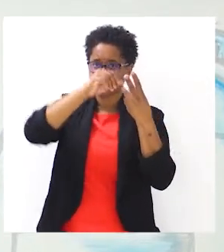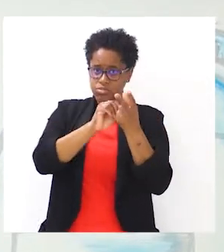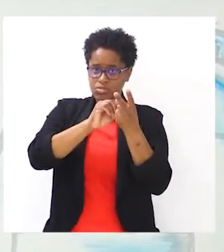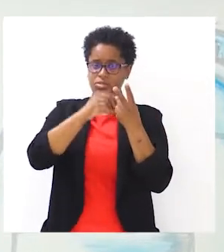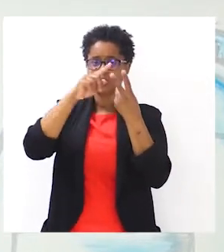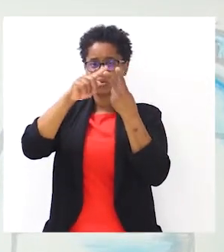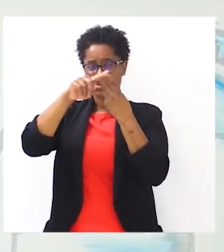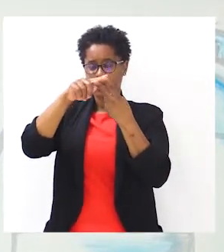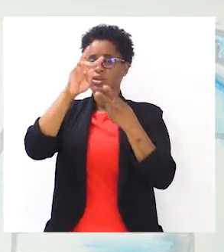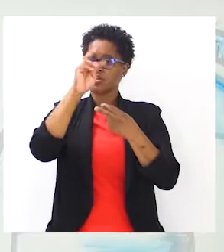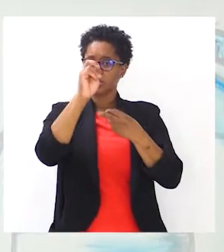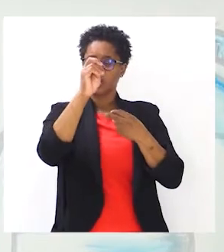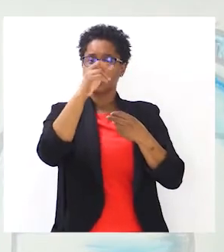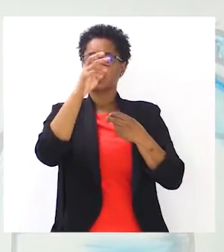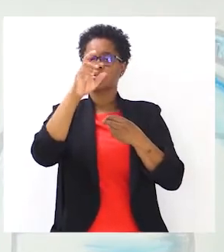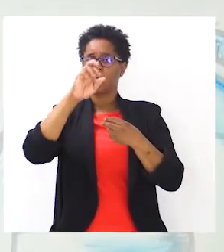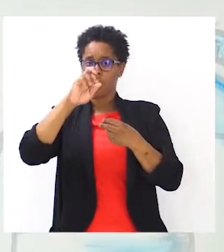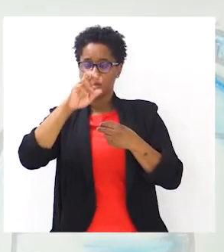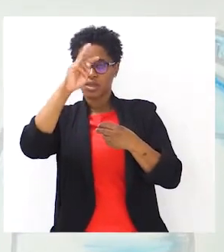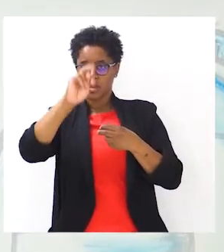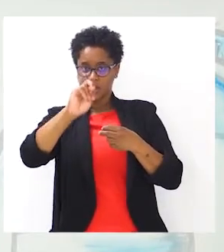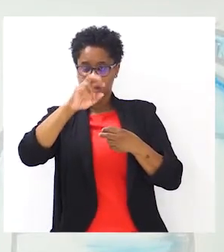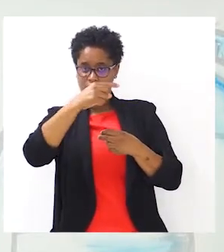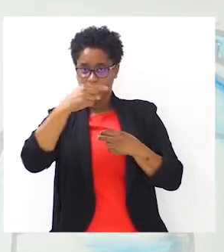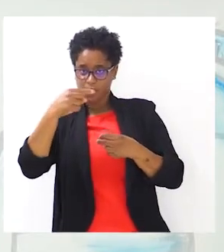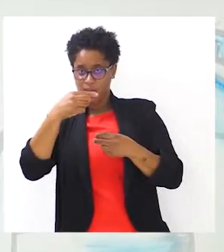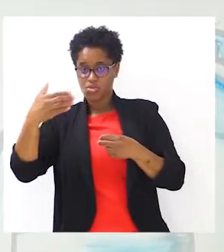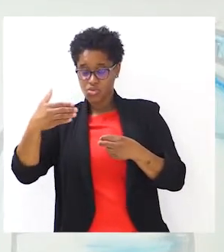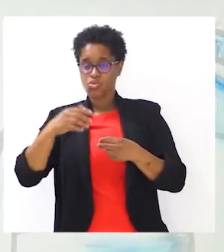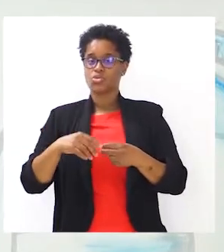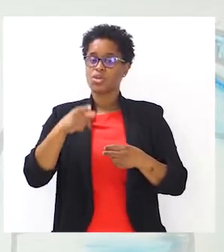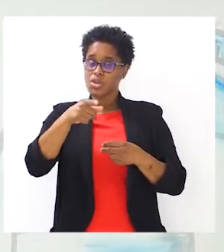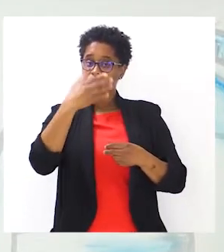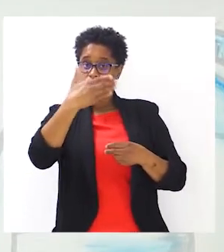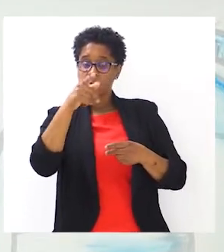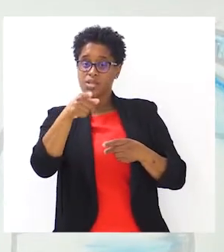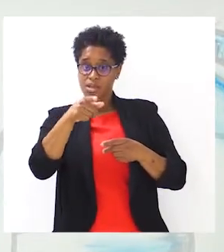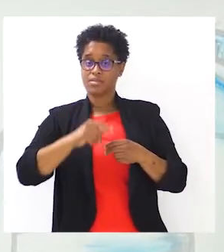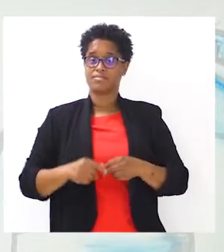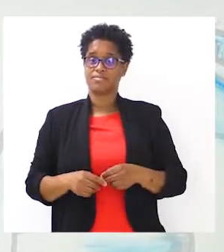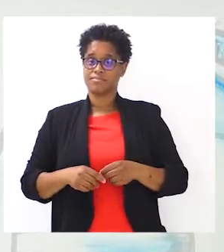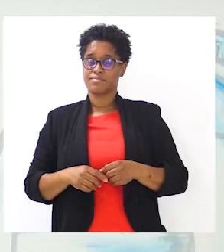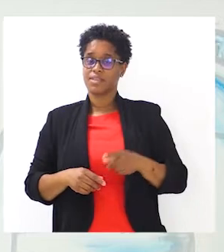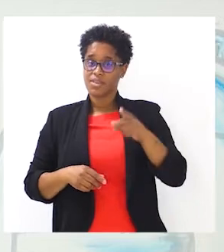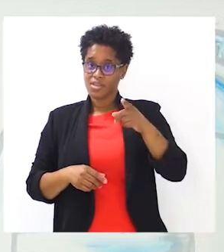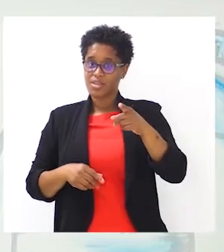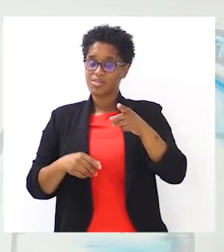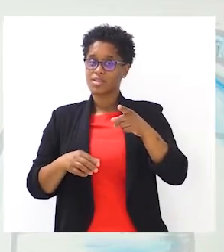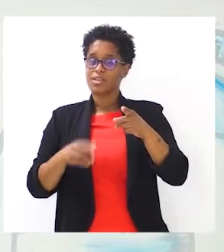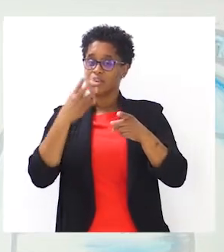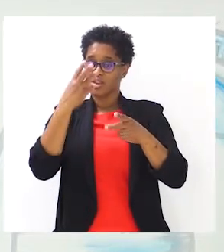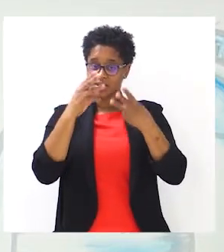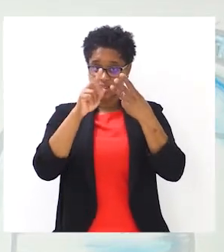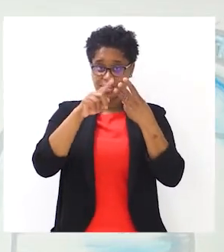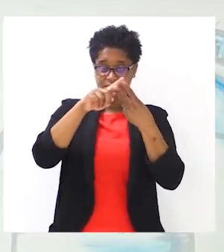3/8 menos 1/8. 3 menos 1. Este 1 está representado aqui. Desse 3, saiu